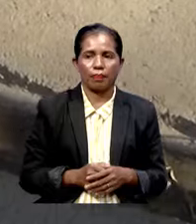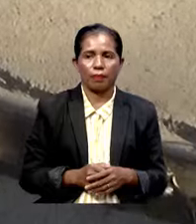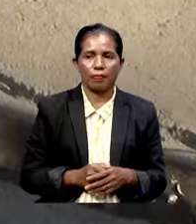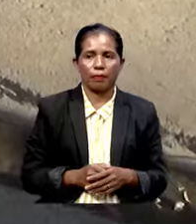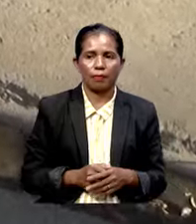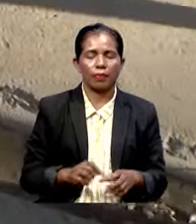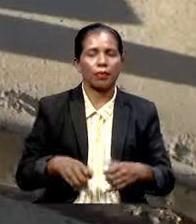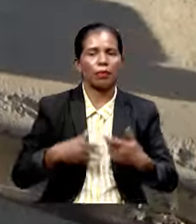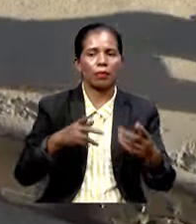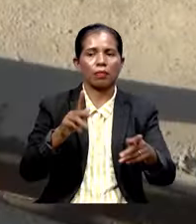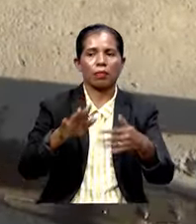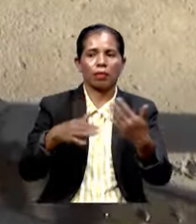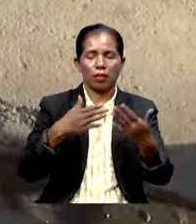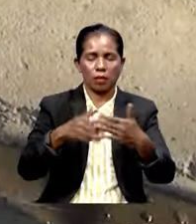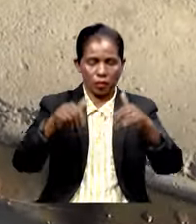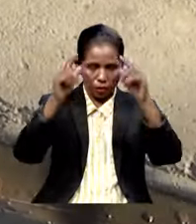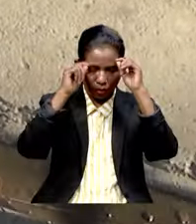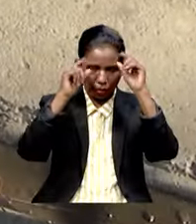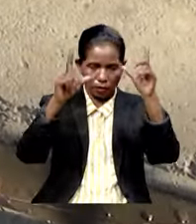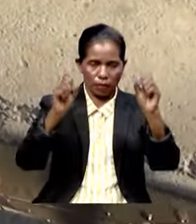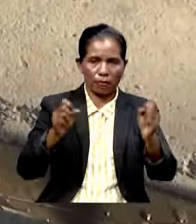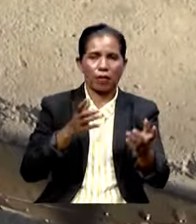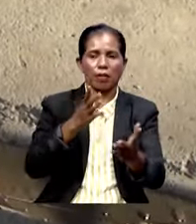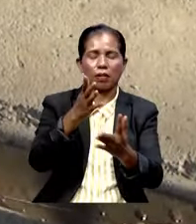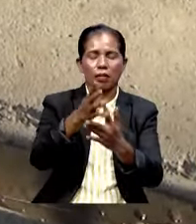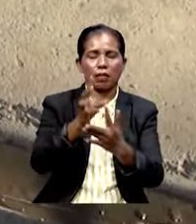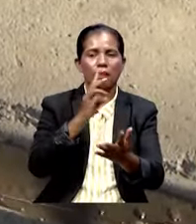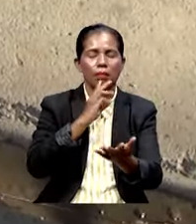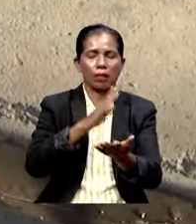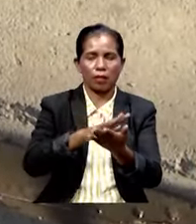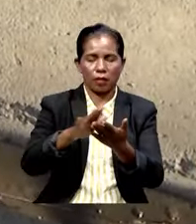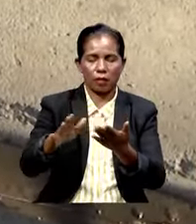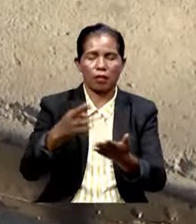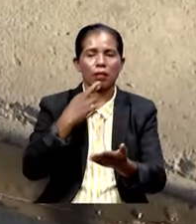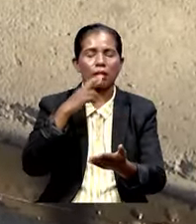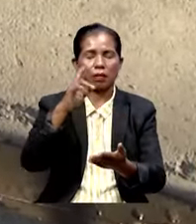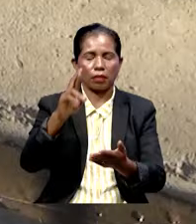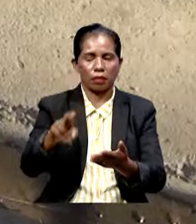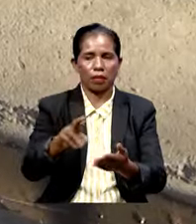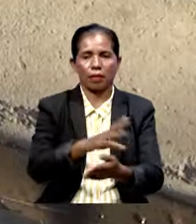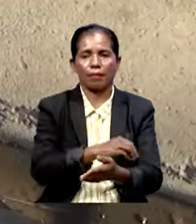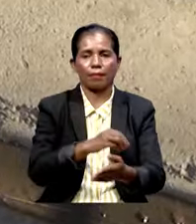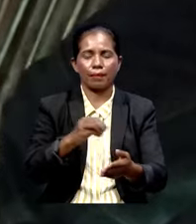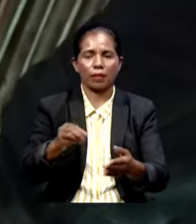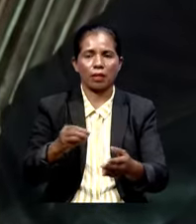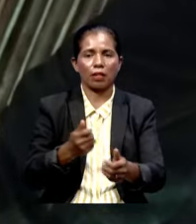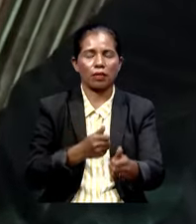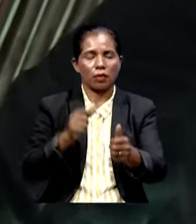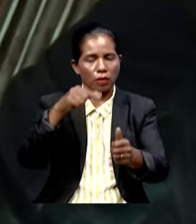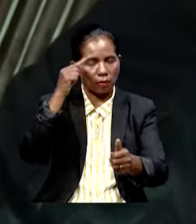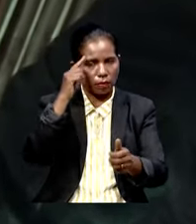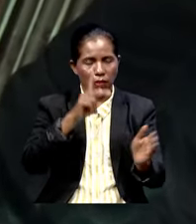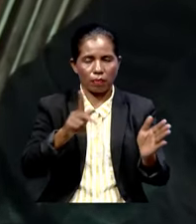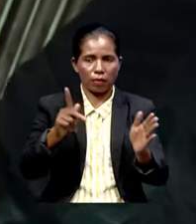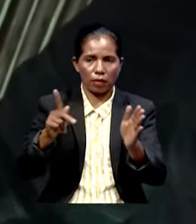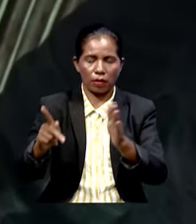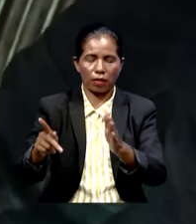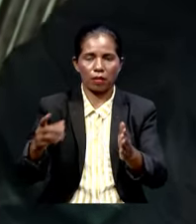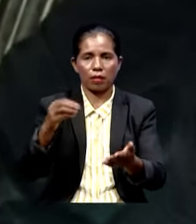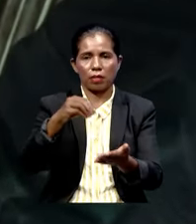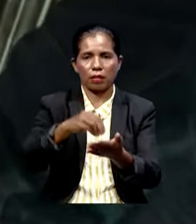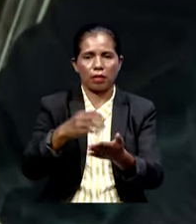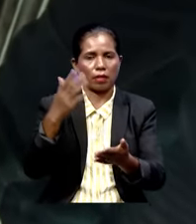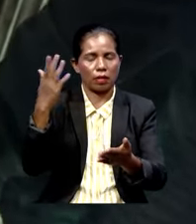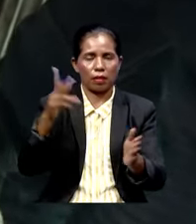O insa população iha Timor-Leste bele acesso ba bemos, no responde ba assunto refere, tir governo iha plano nebe traça ona